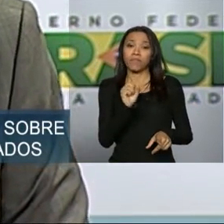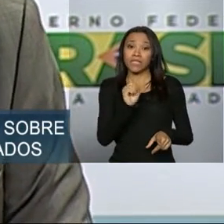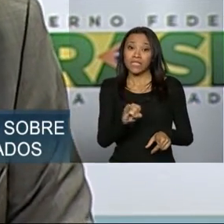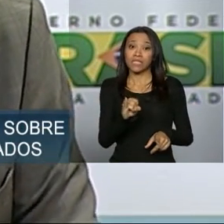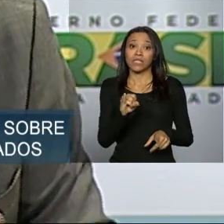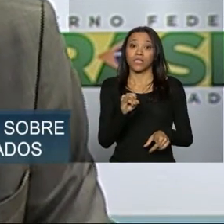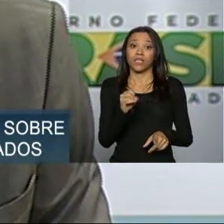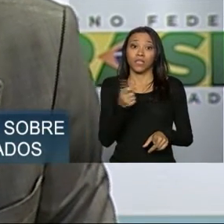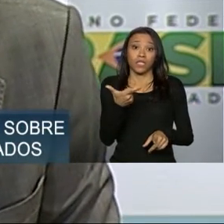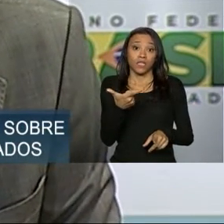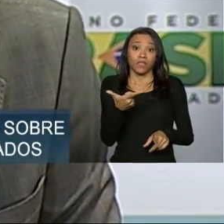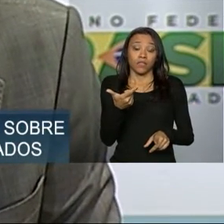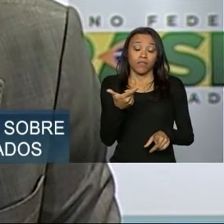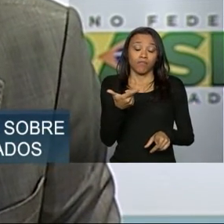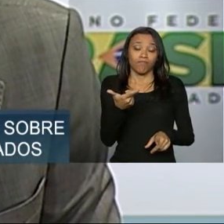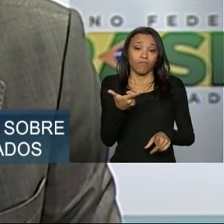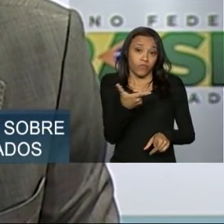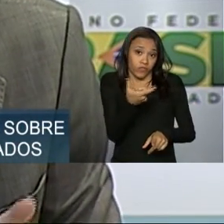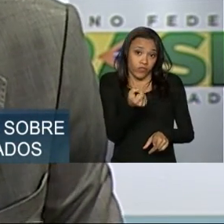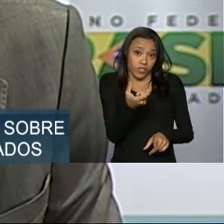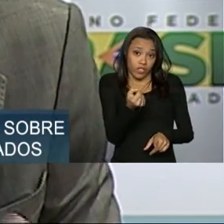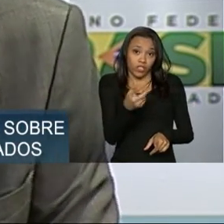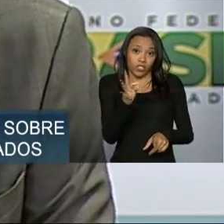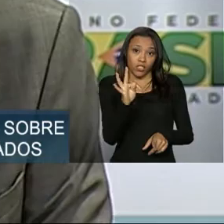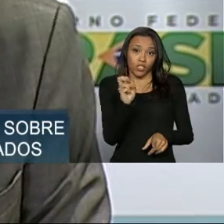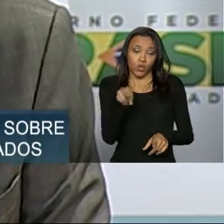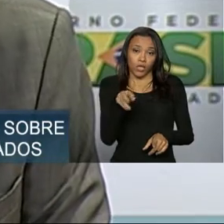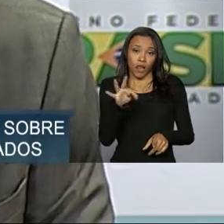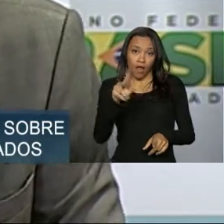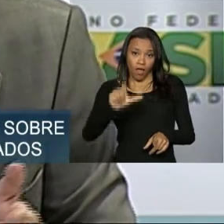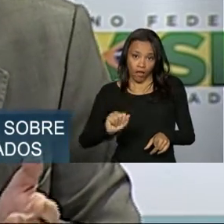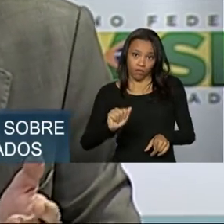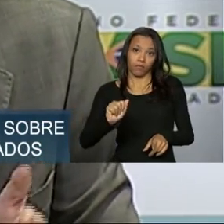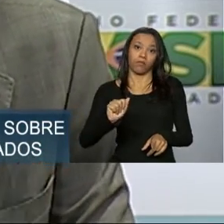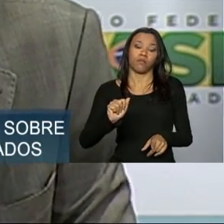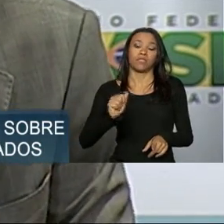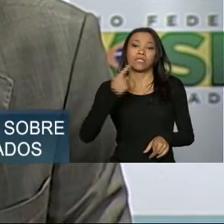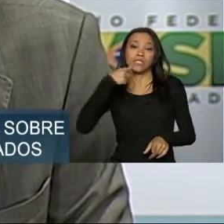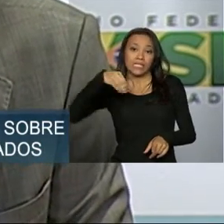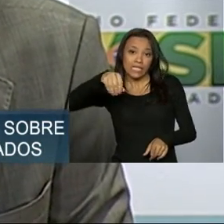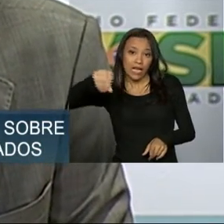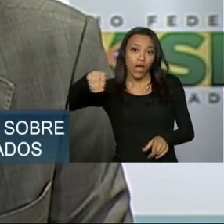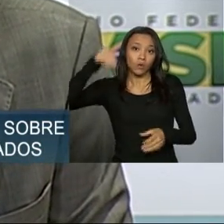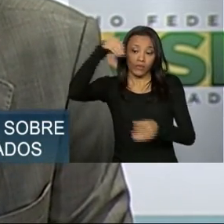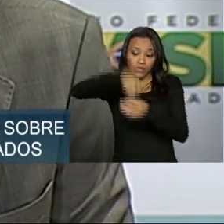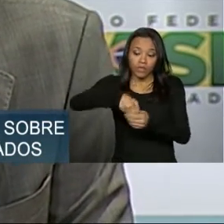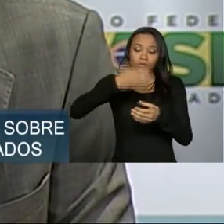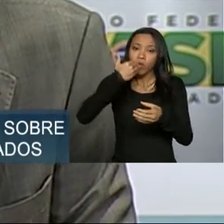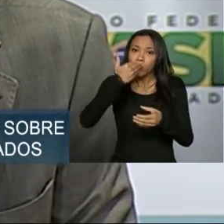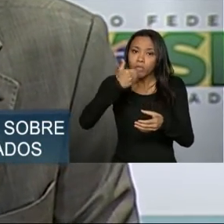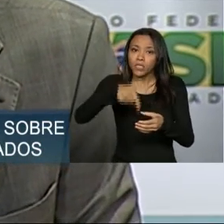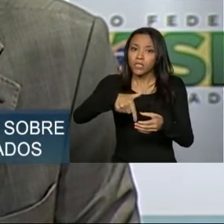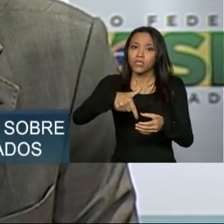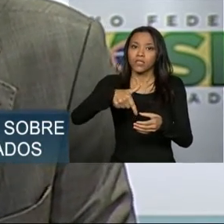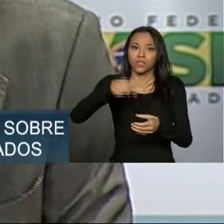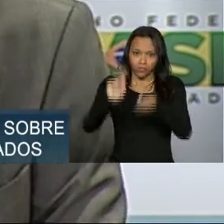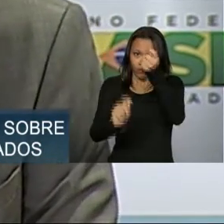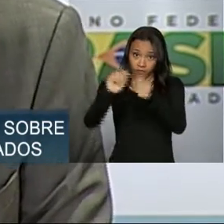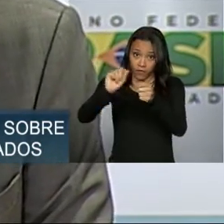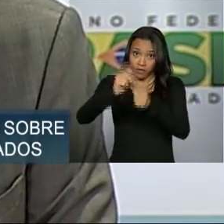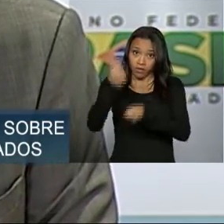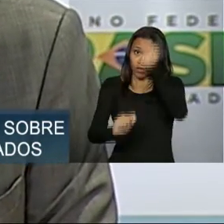20 mil toneladas de sal do alimento industrializado, nós temos uma